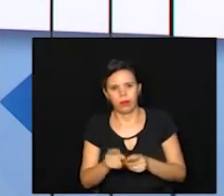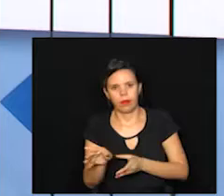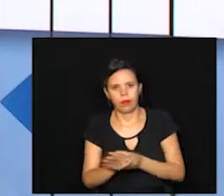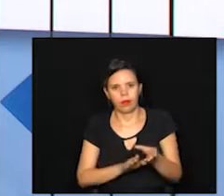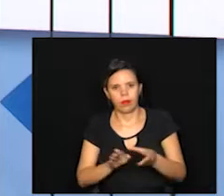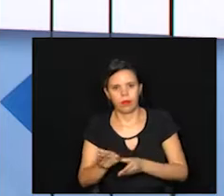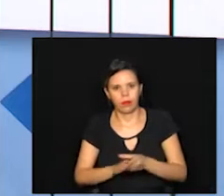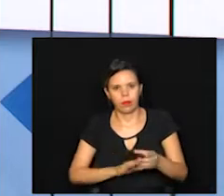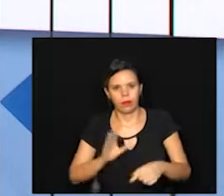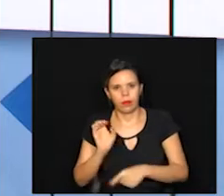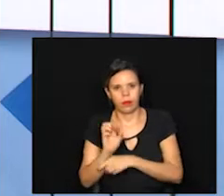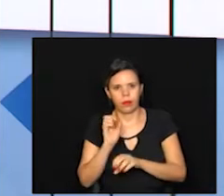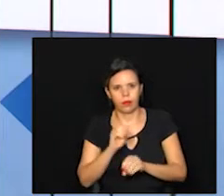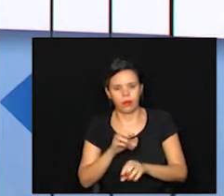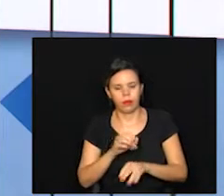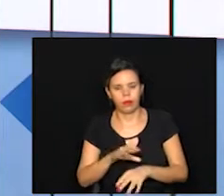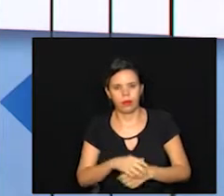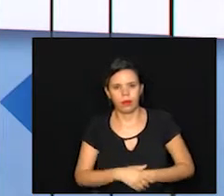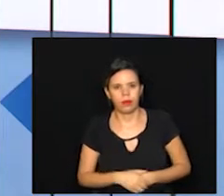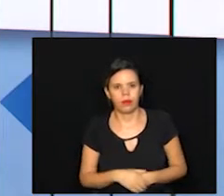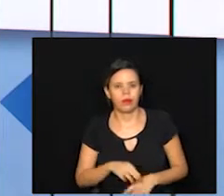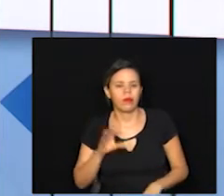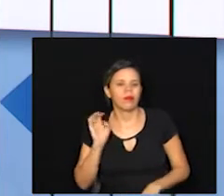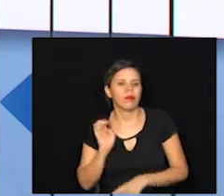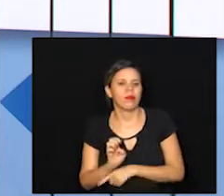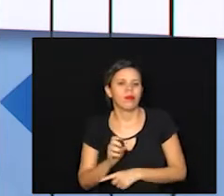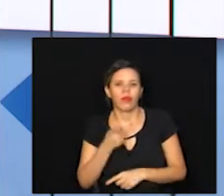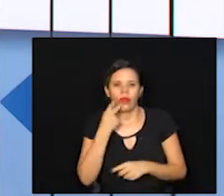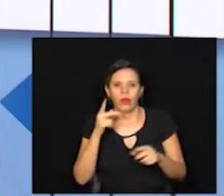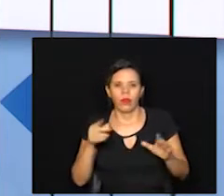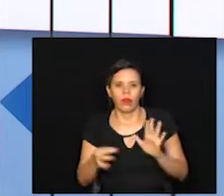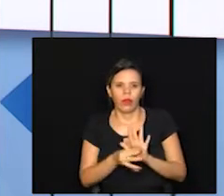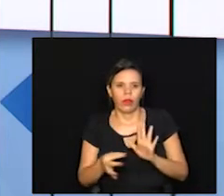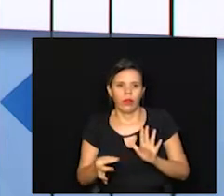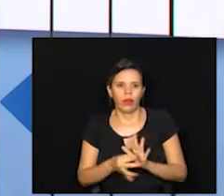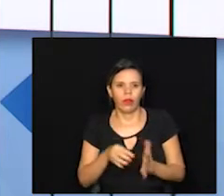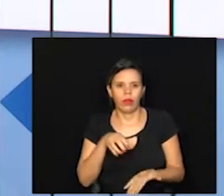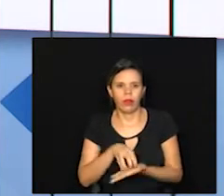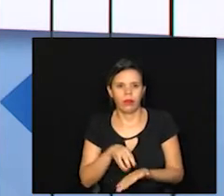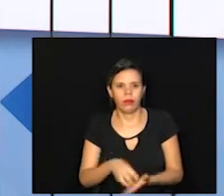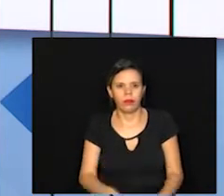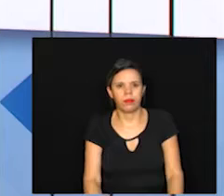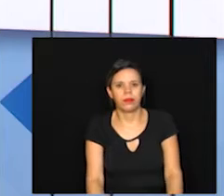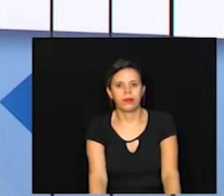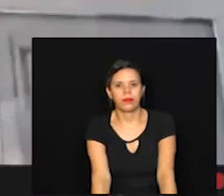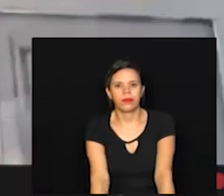conselheira estadual de educação do estado, falou do posicionamento do órgão.